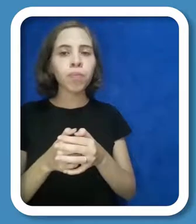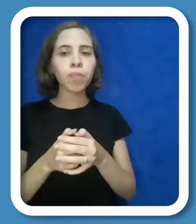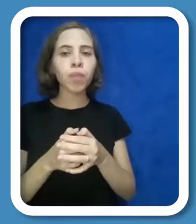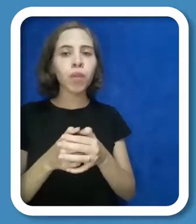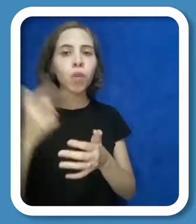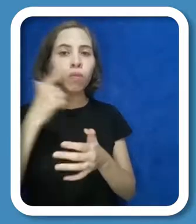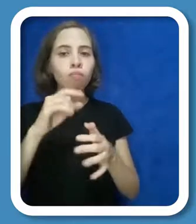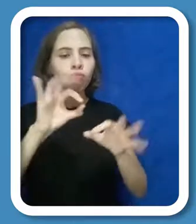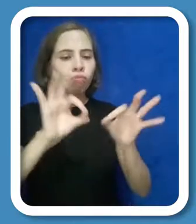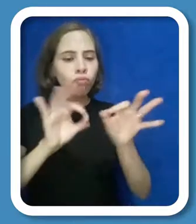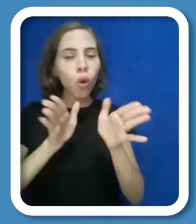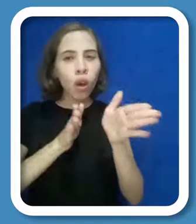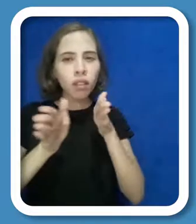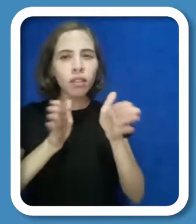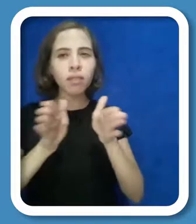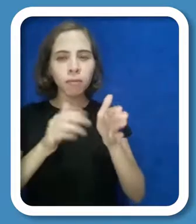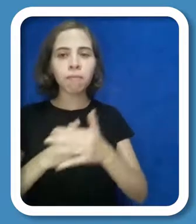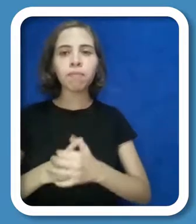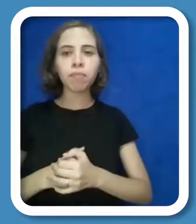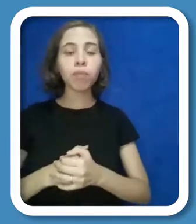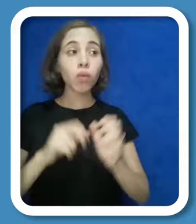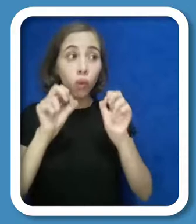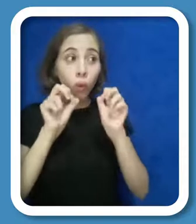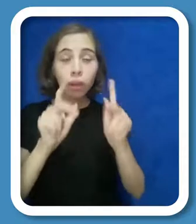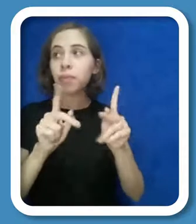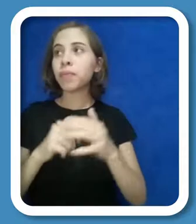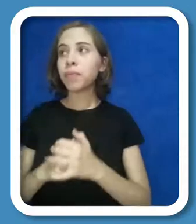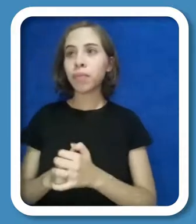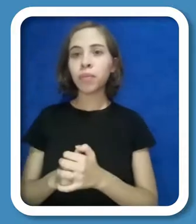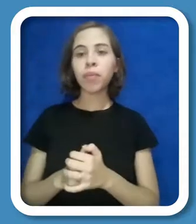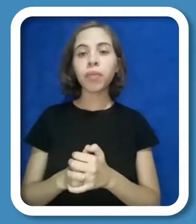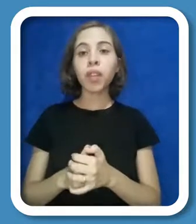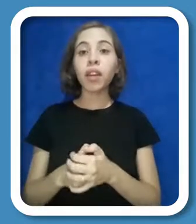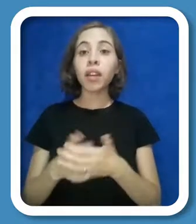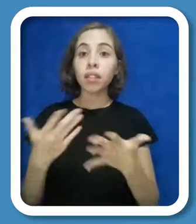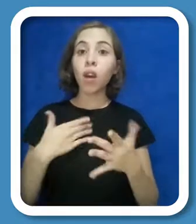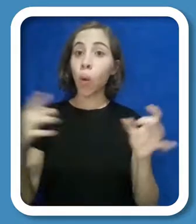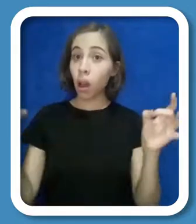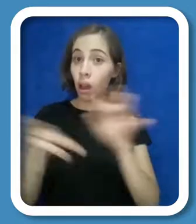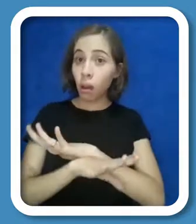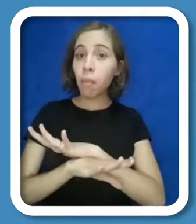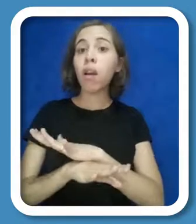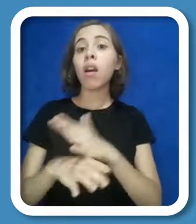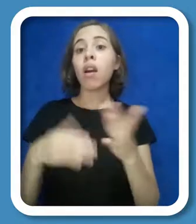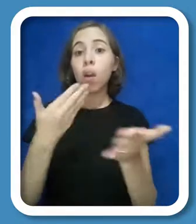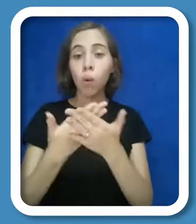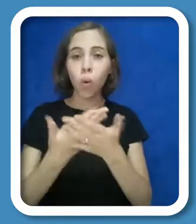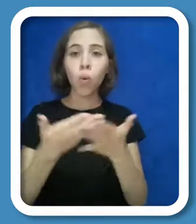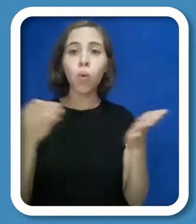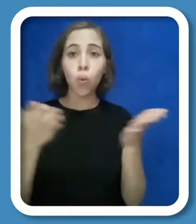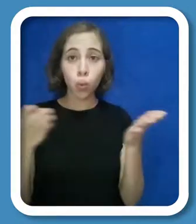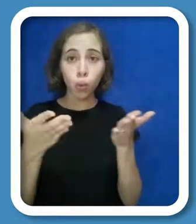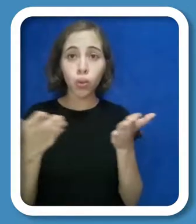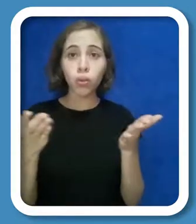de forma acessível, ok? Então, eu vou encerrar a aula hoje.